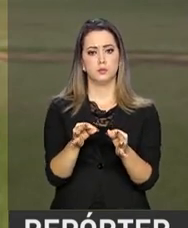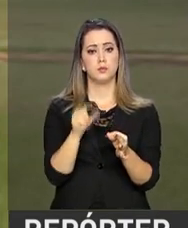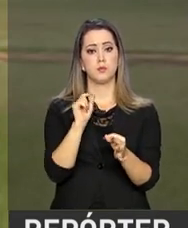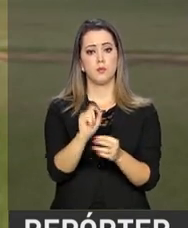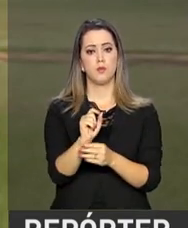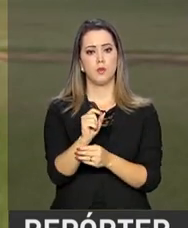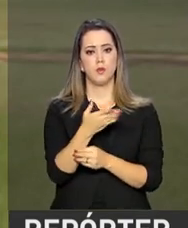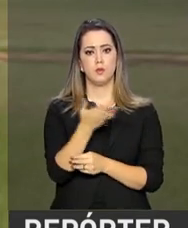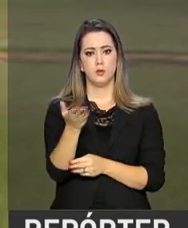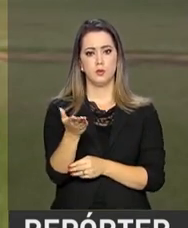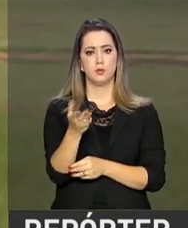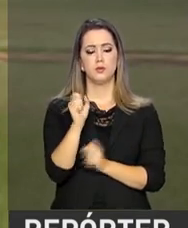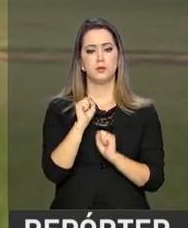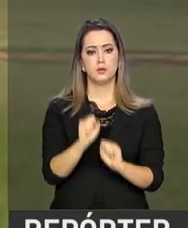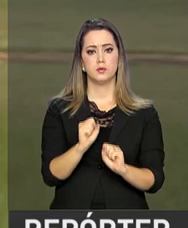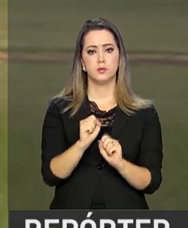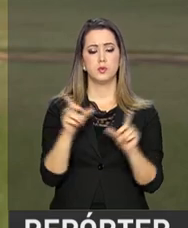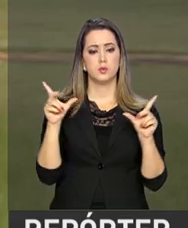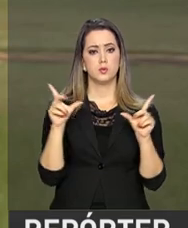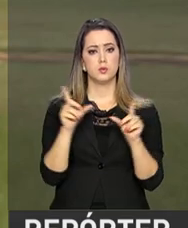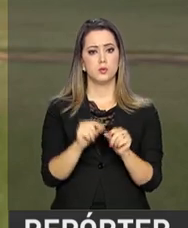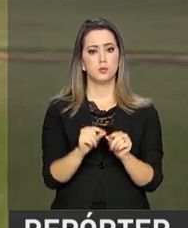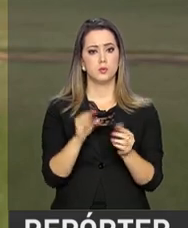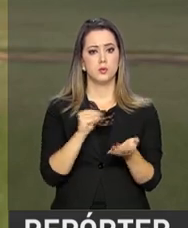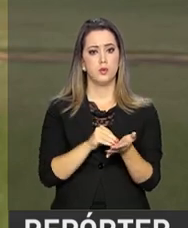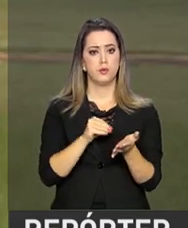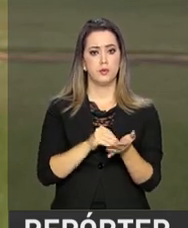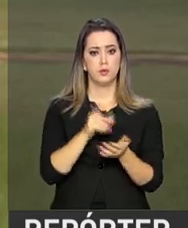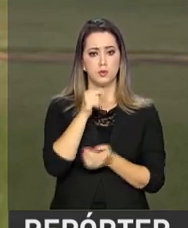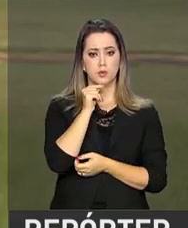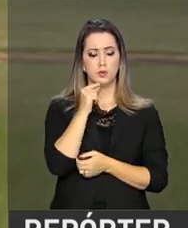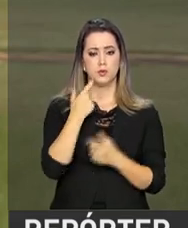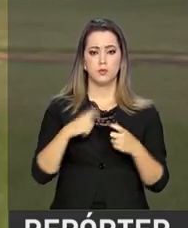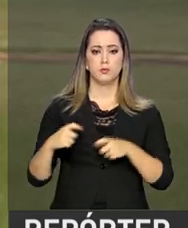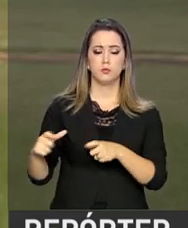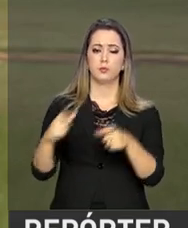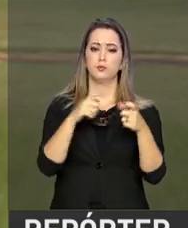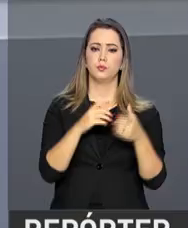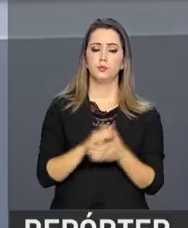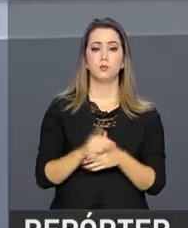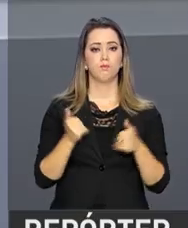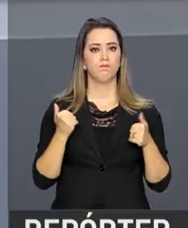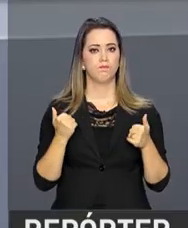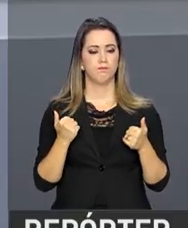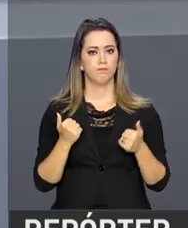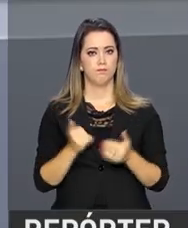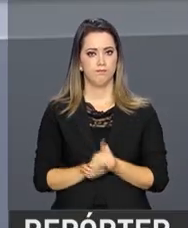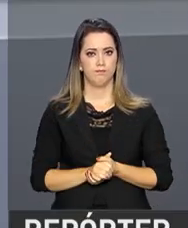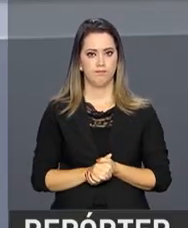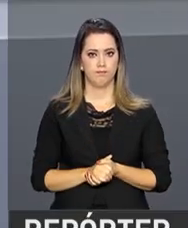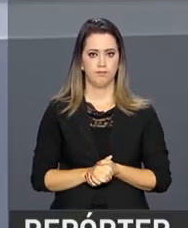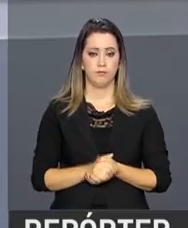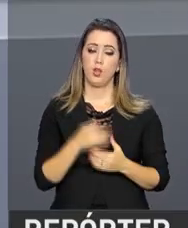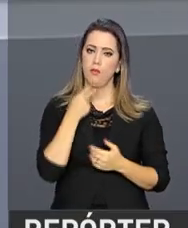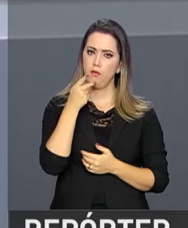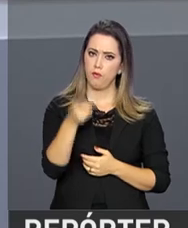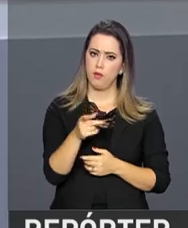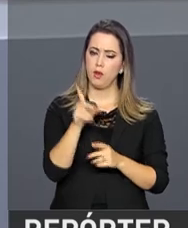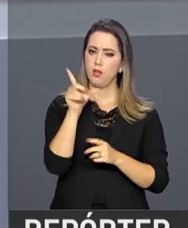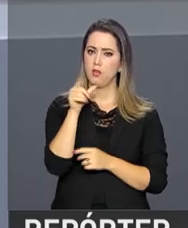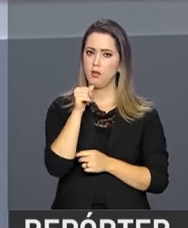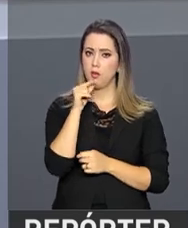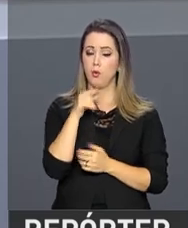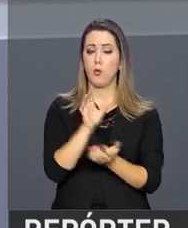para que você possa amenizar a falta d'água em determinadas regiões. E ainda falando sobre esse